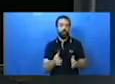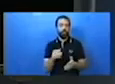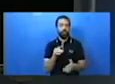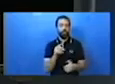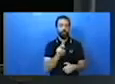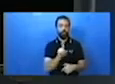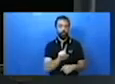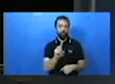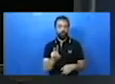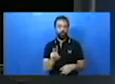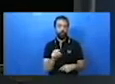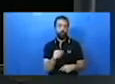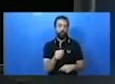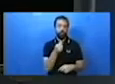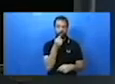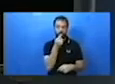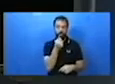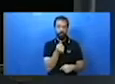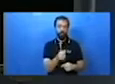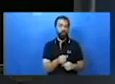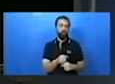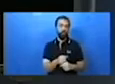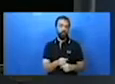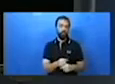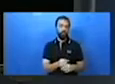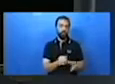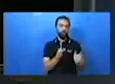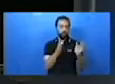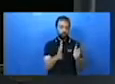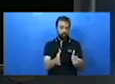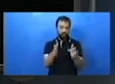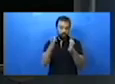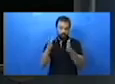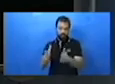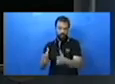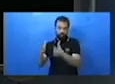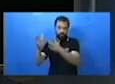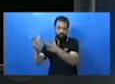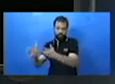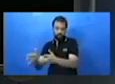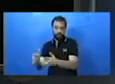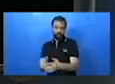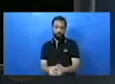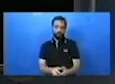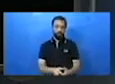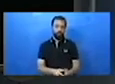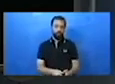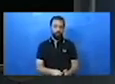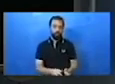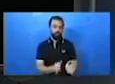que dividir em 4 grupos iguais. Cada grupo, nesse caso, 12 dividido por